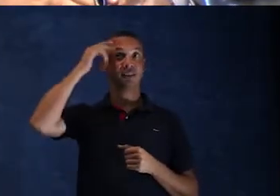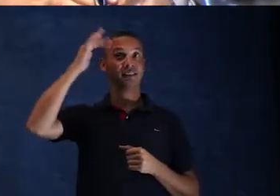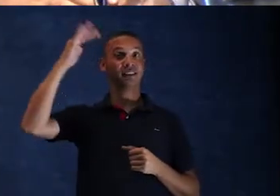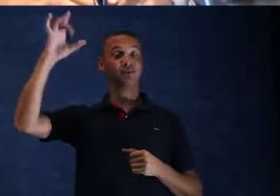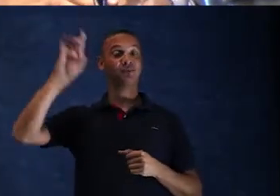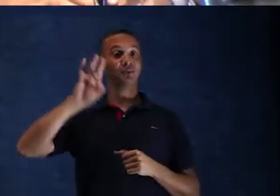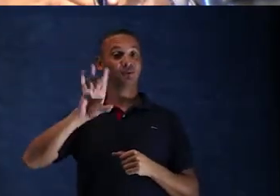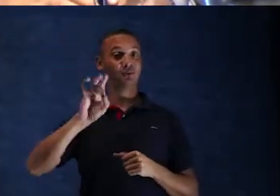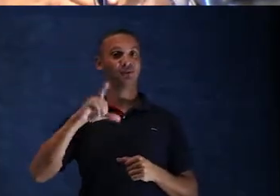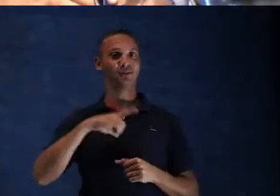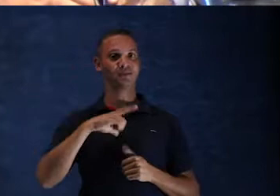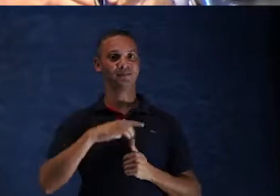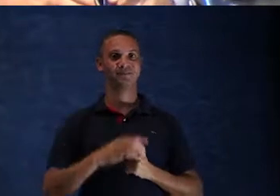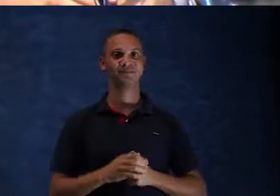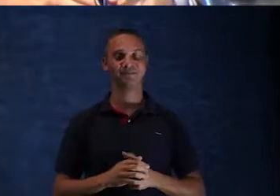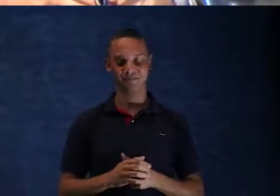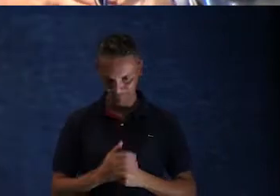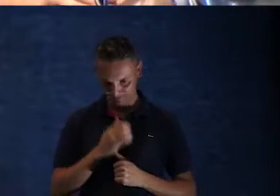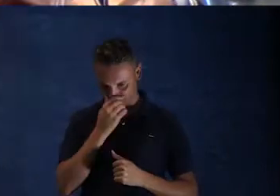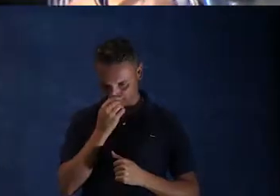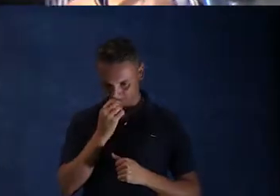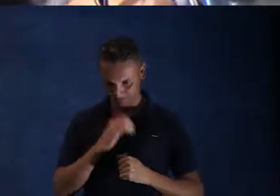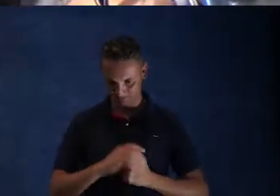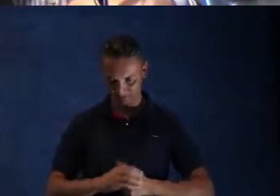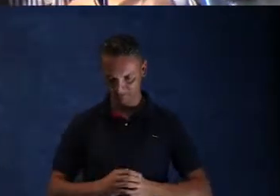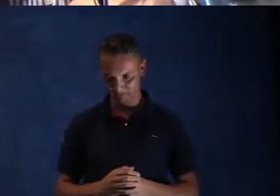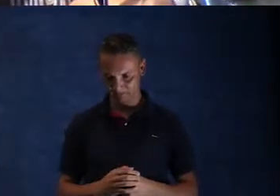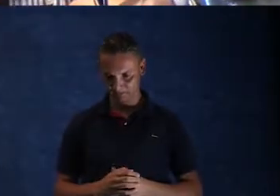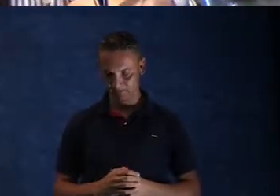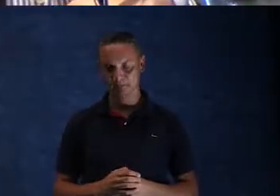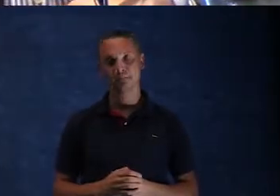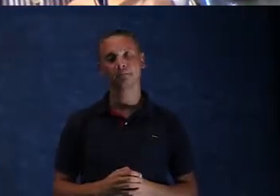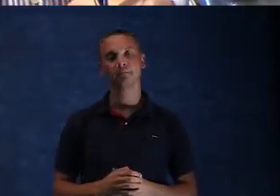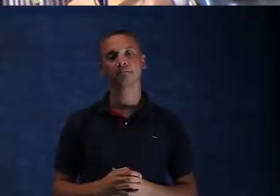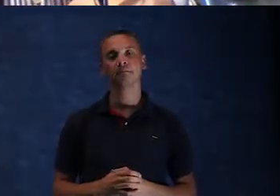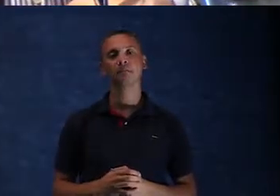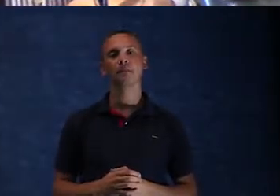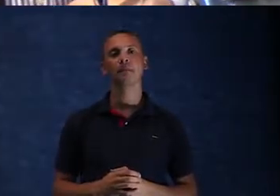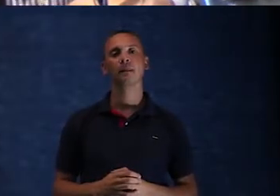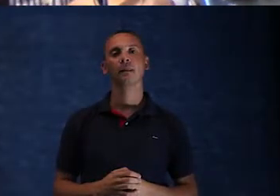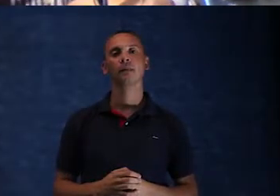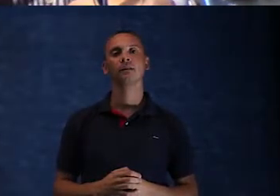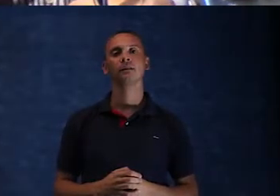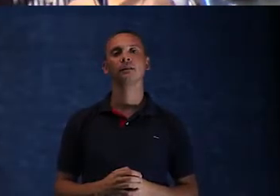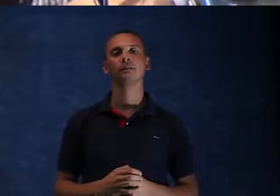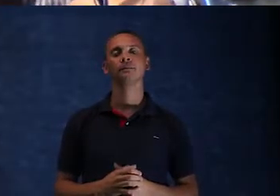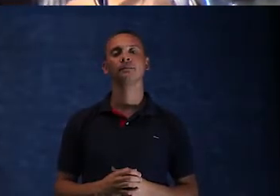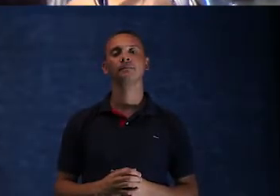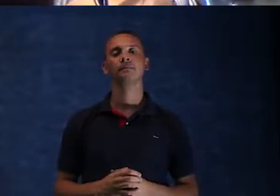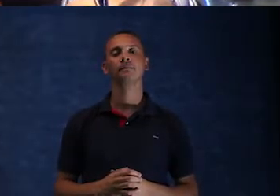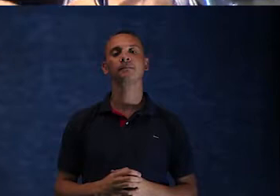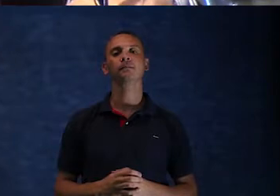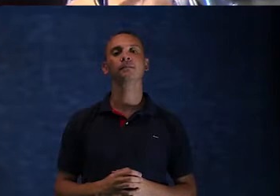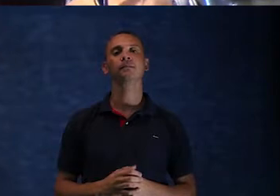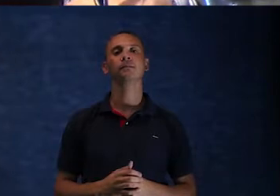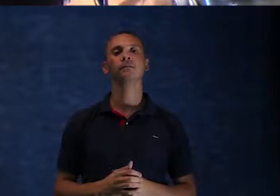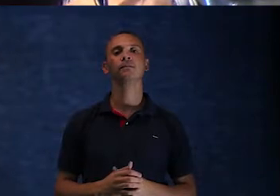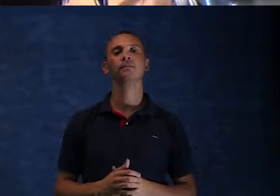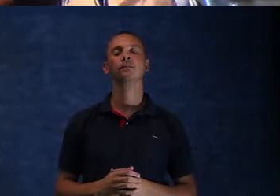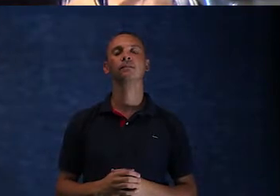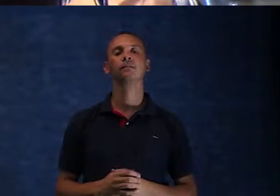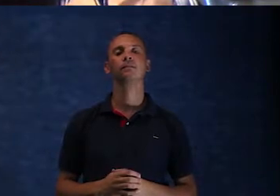gente? O negócio é só na ficção. O Marcos é meu professor do ensino médio, terceiro ano, grande figura. Uma figura,